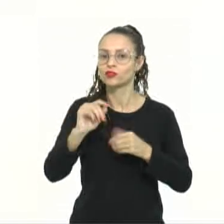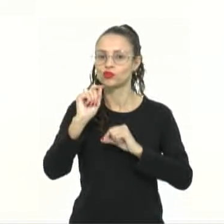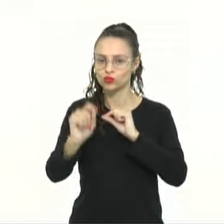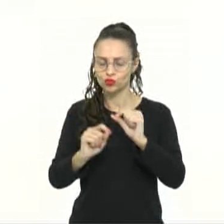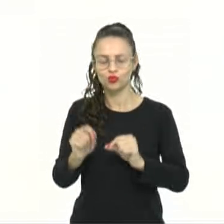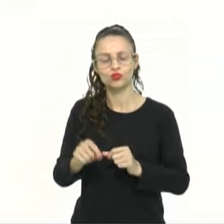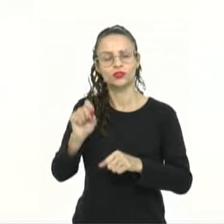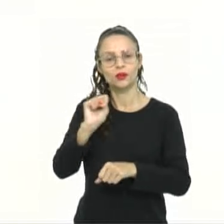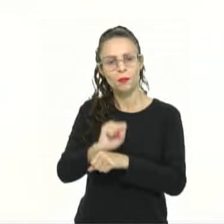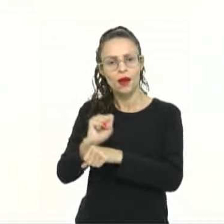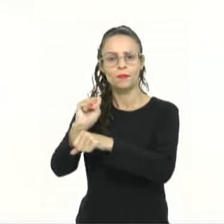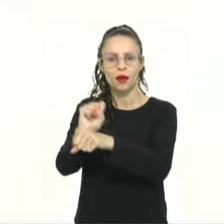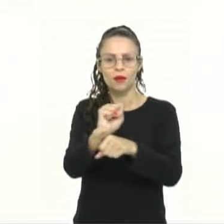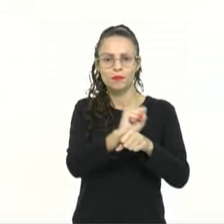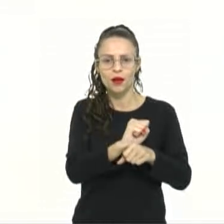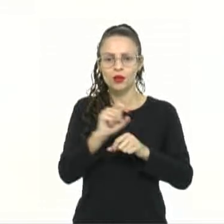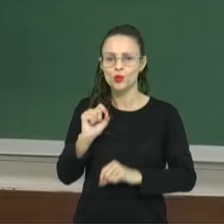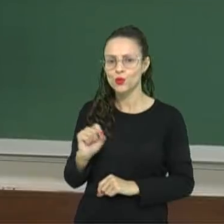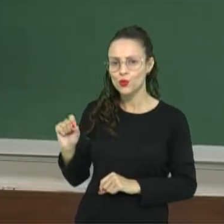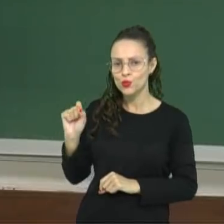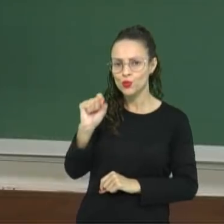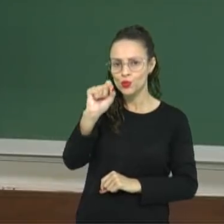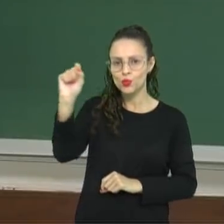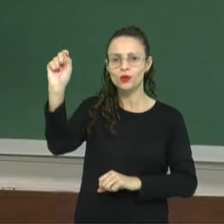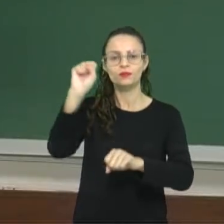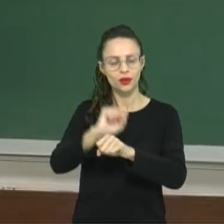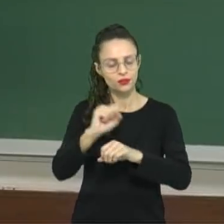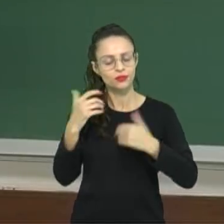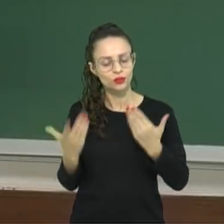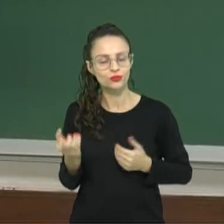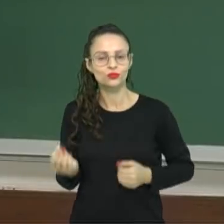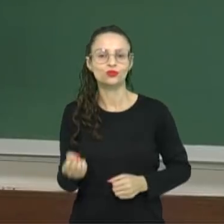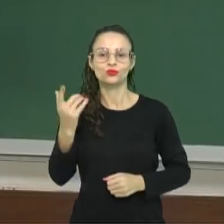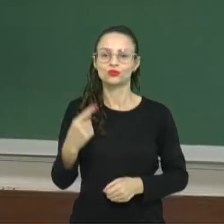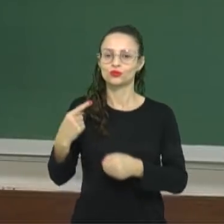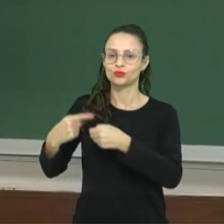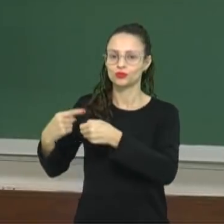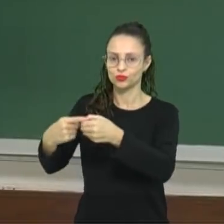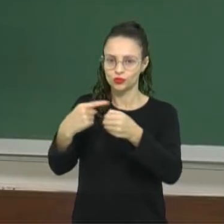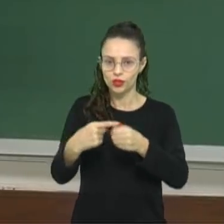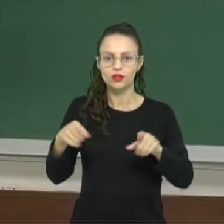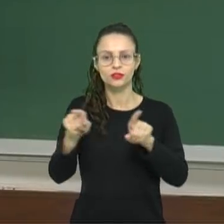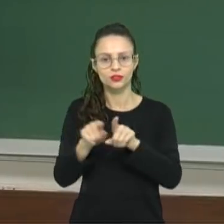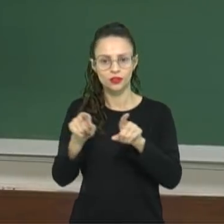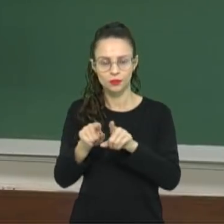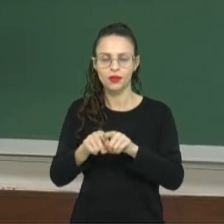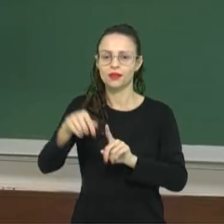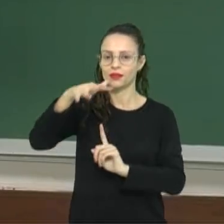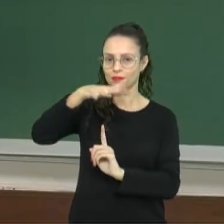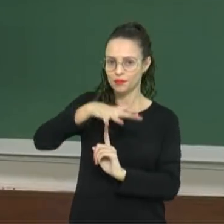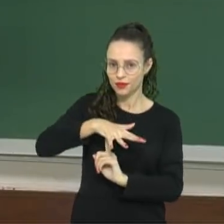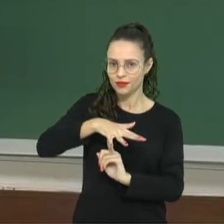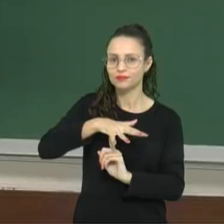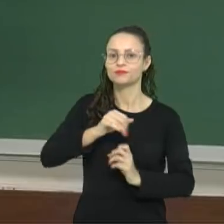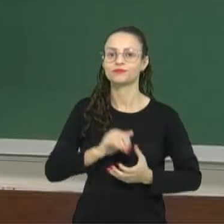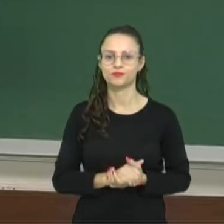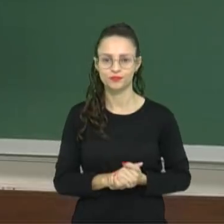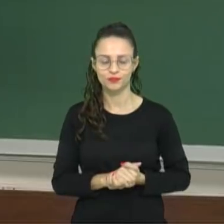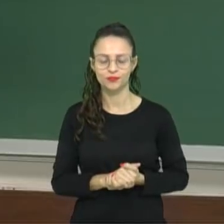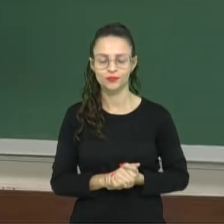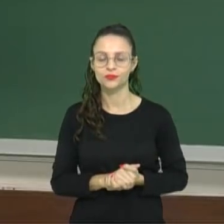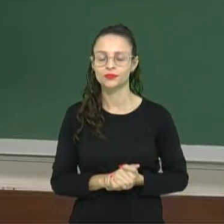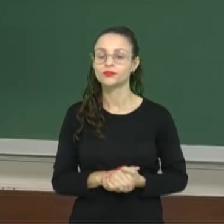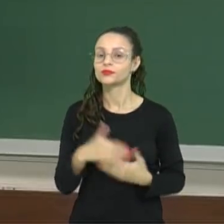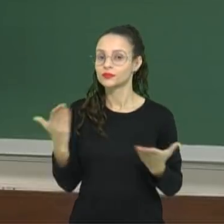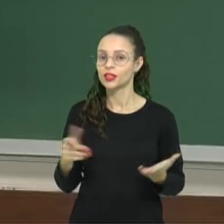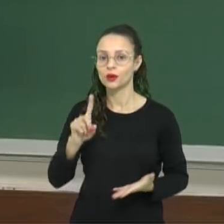dessas paragens, desses lugares onde eles paravam, é que surgem ali os núcleos urbanos e muitas cidades paranaenses levando